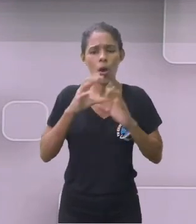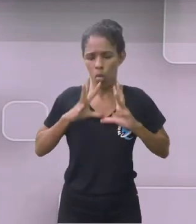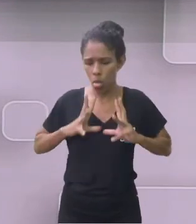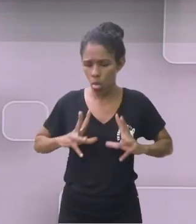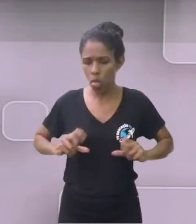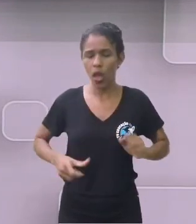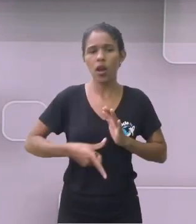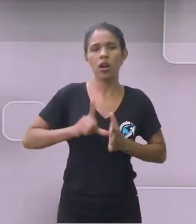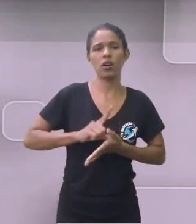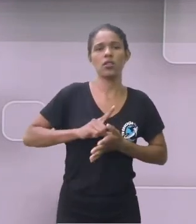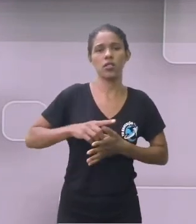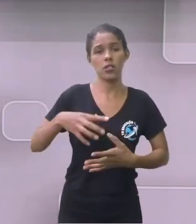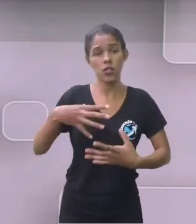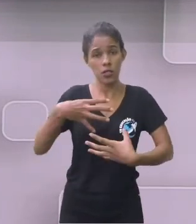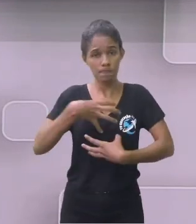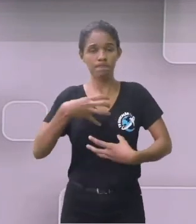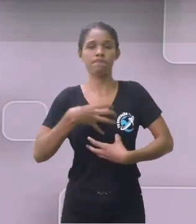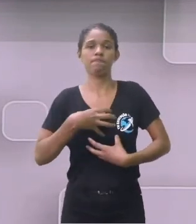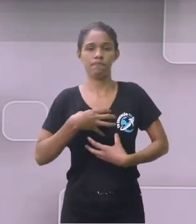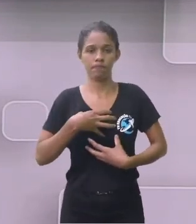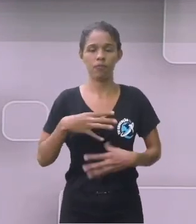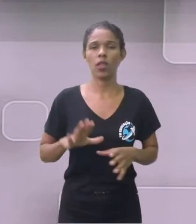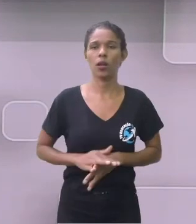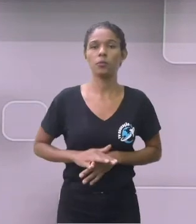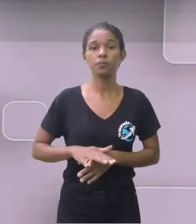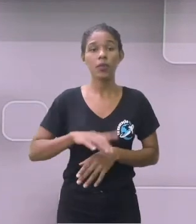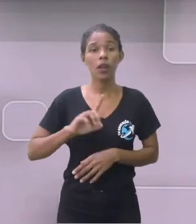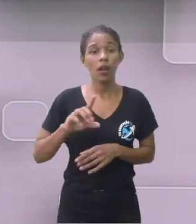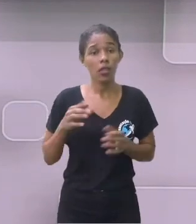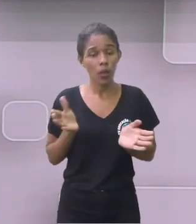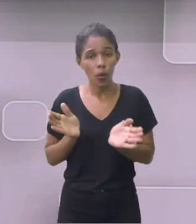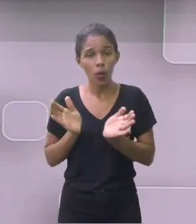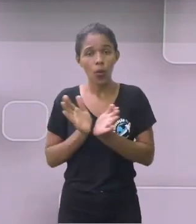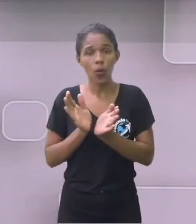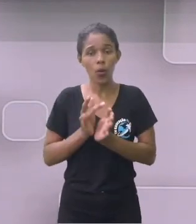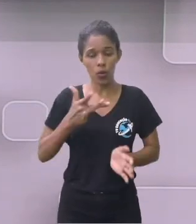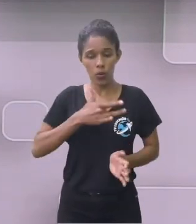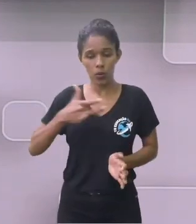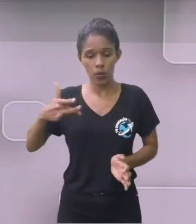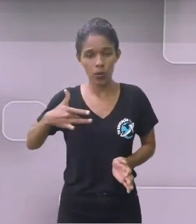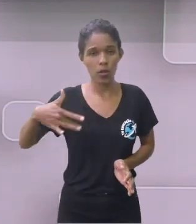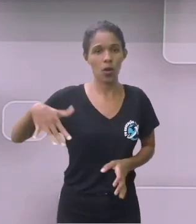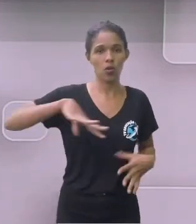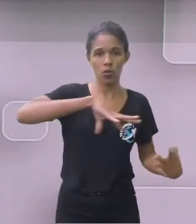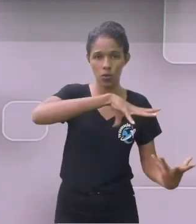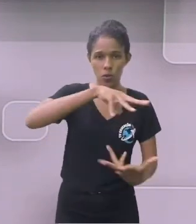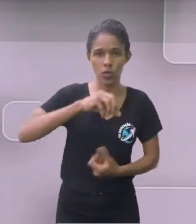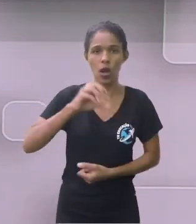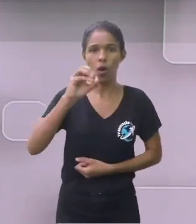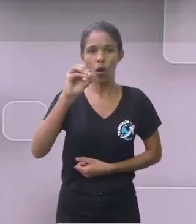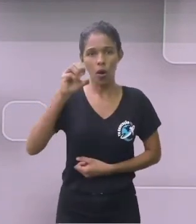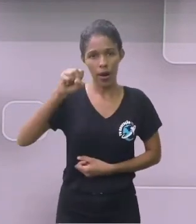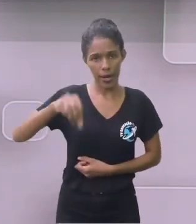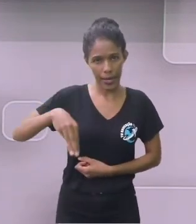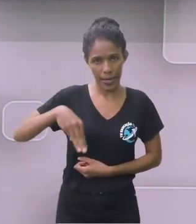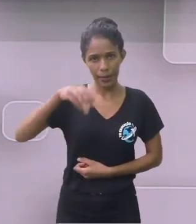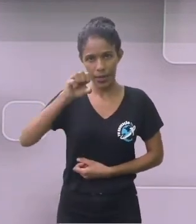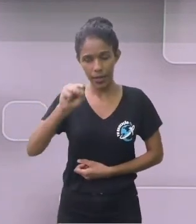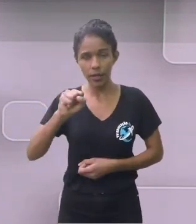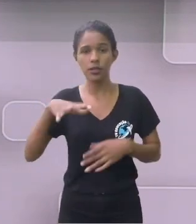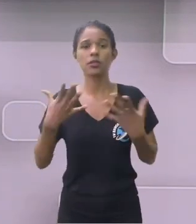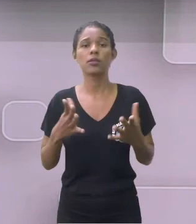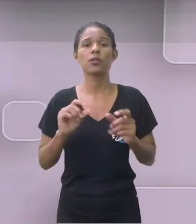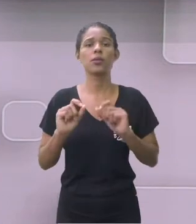os sintomas. Segundo a Organização Mundial da Saúde, indivíduos assintomáticos têm menor probabilidade